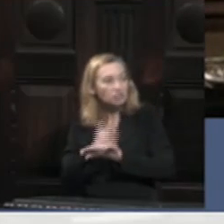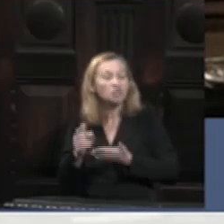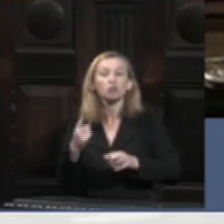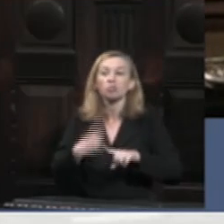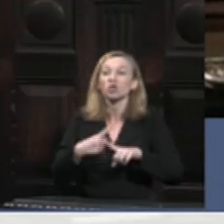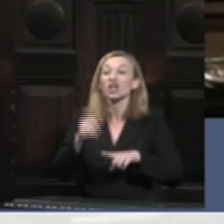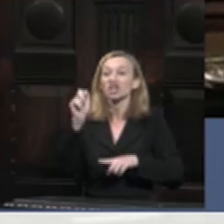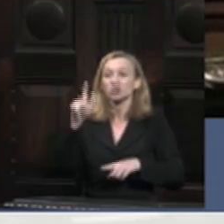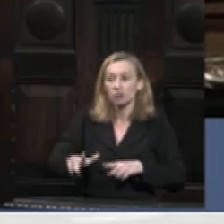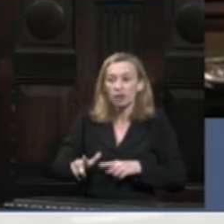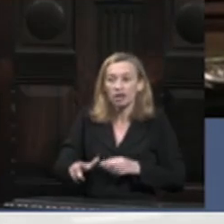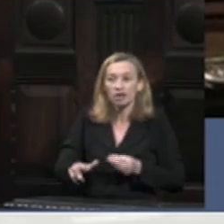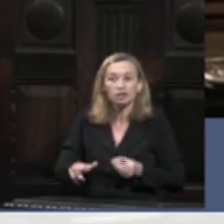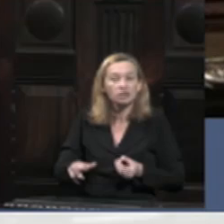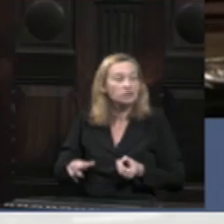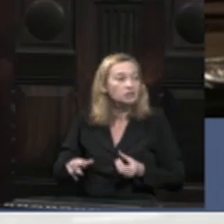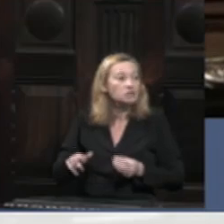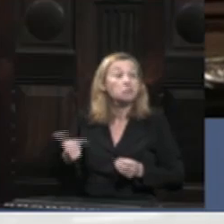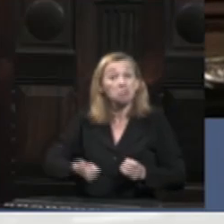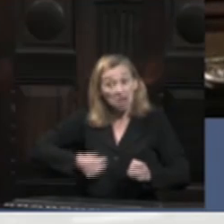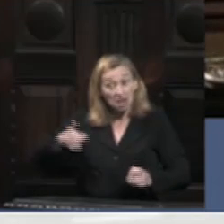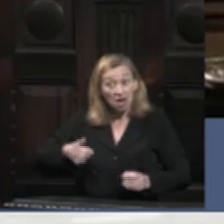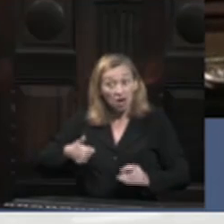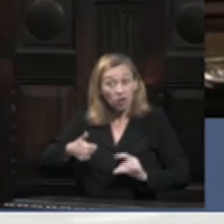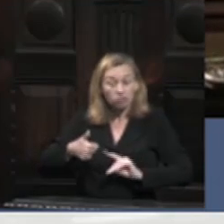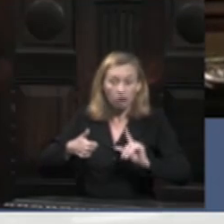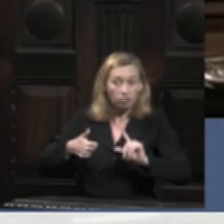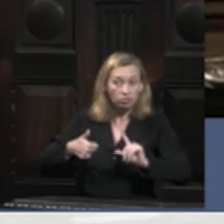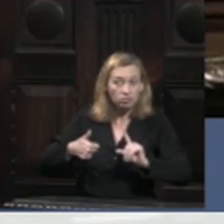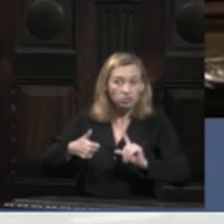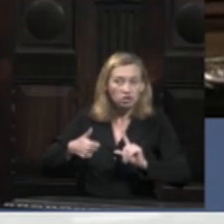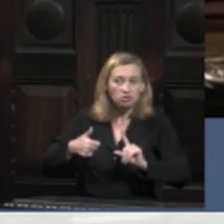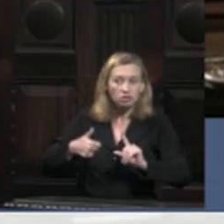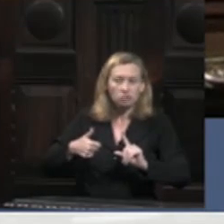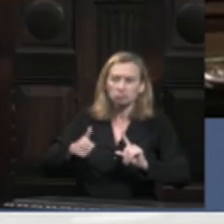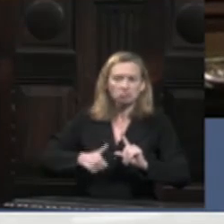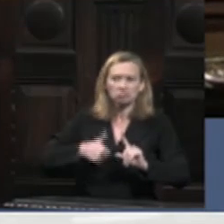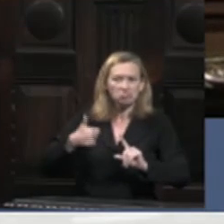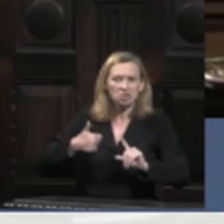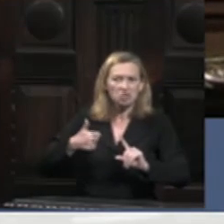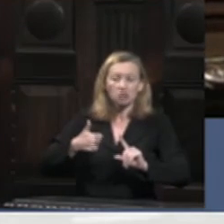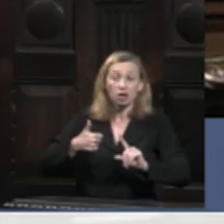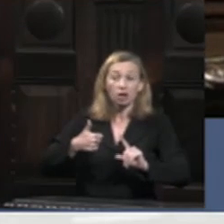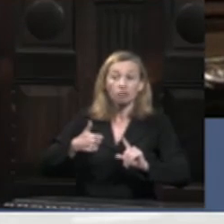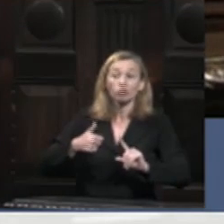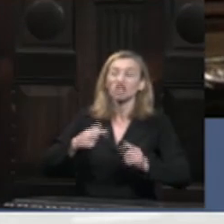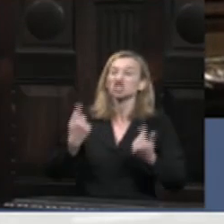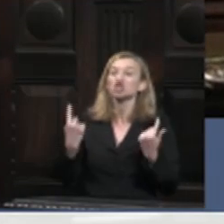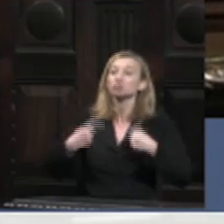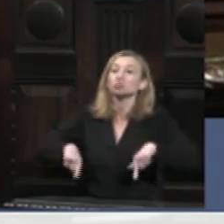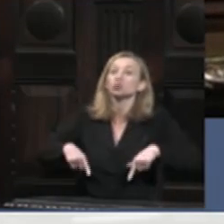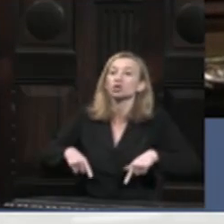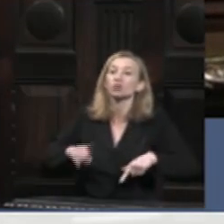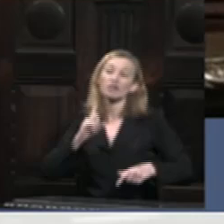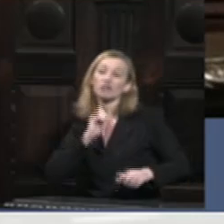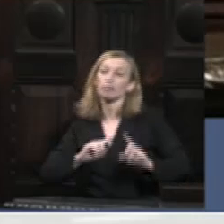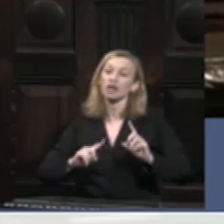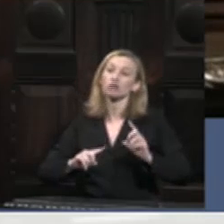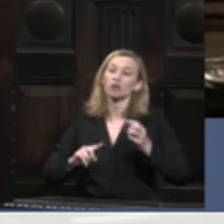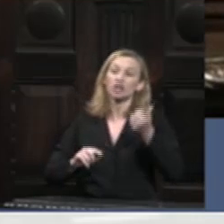que entendo como sendo o principal desafio da Assembleia Legislativa na próxima legislatura: a